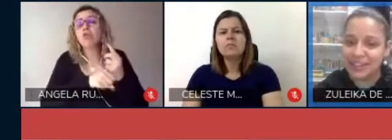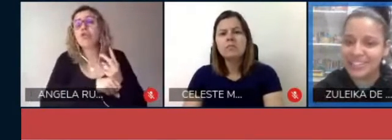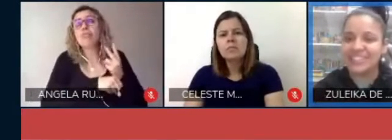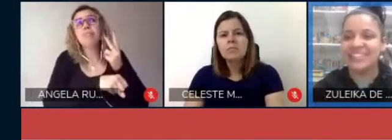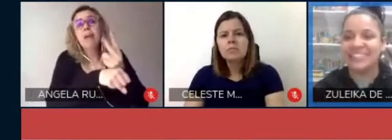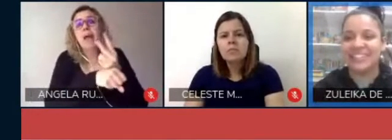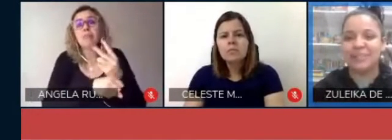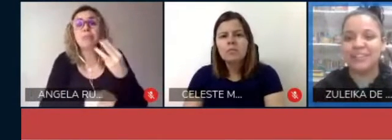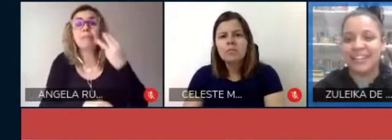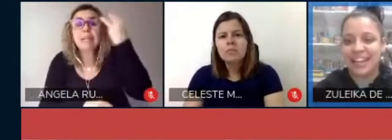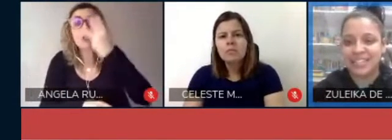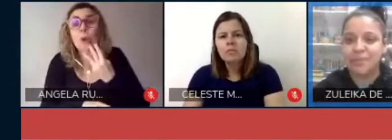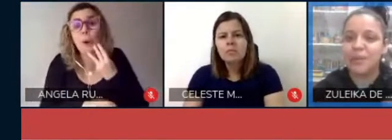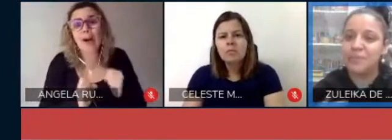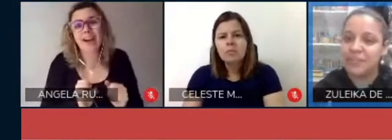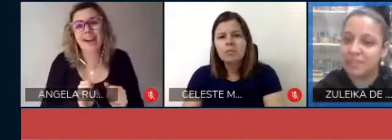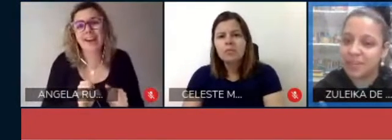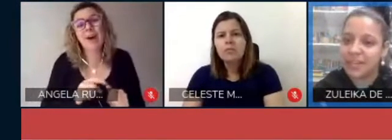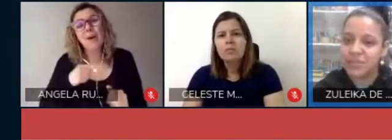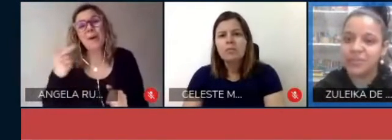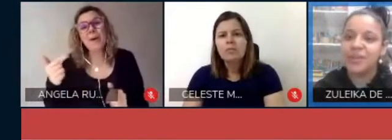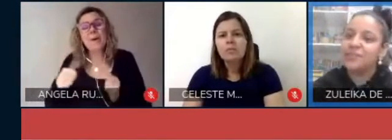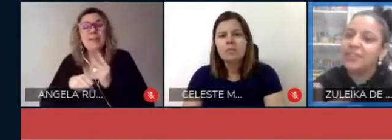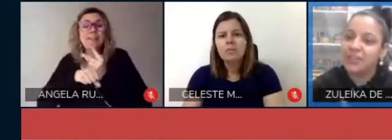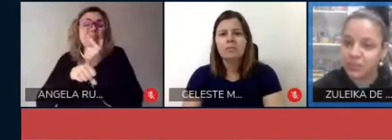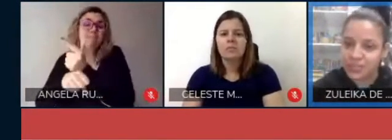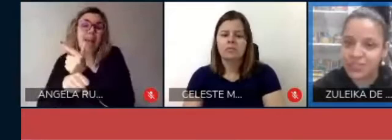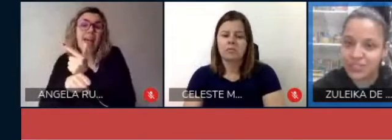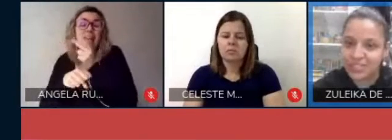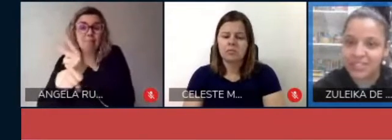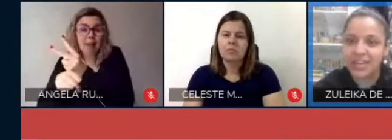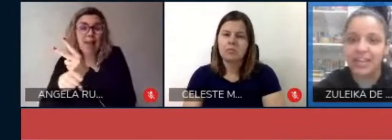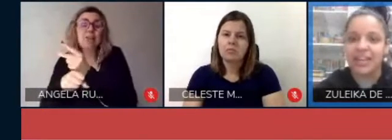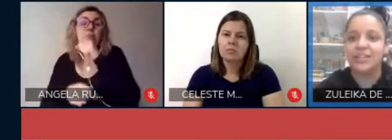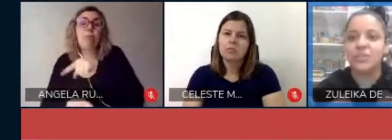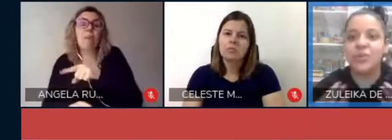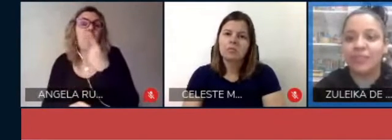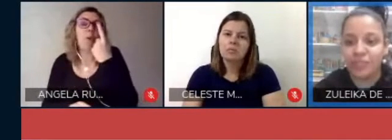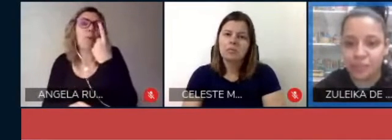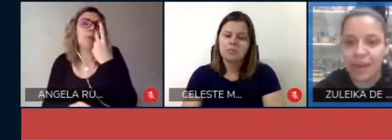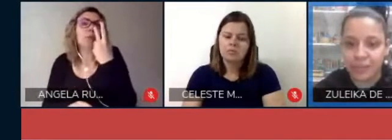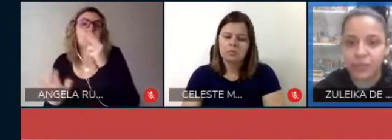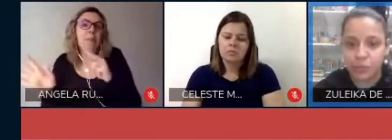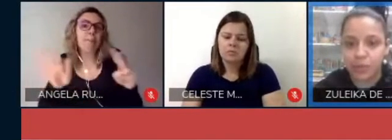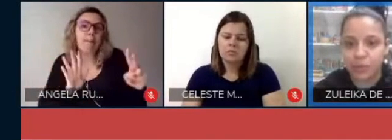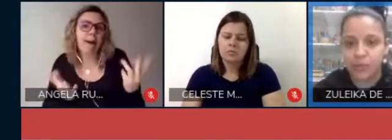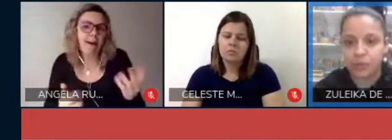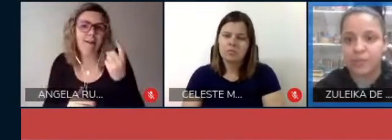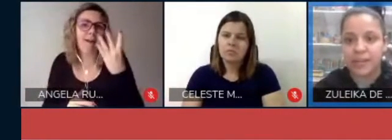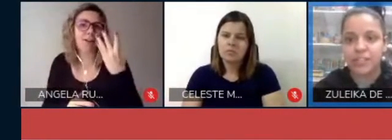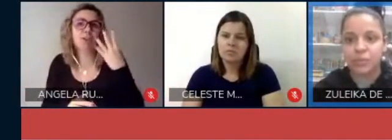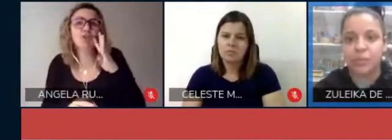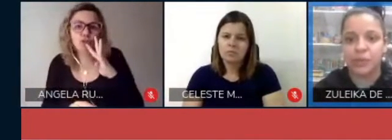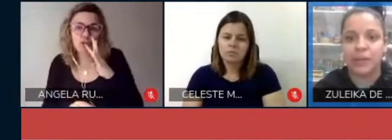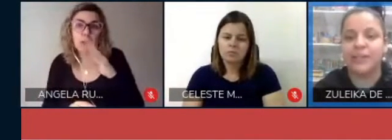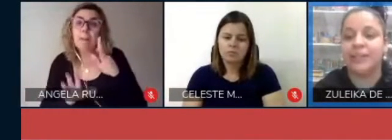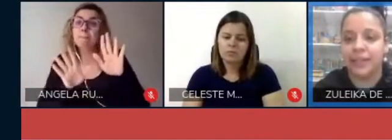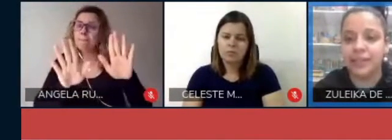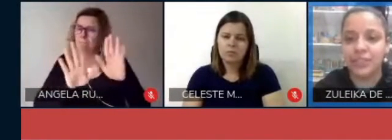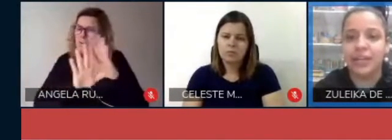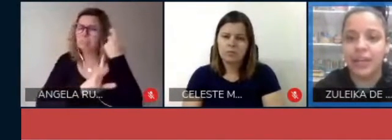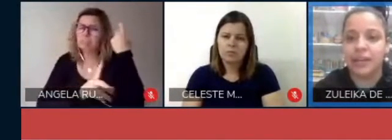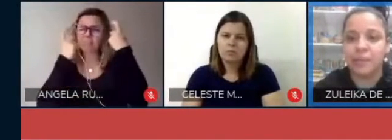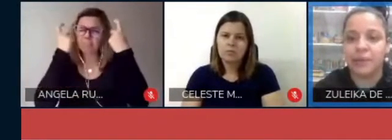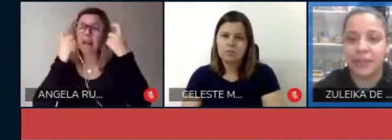de 3 horas e tem materiais que permitem empréstimo de 14 dias. Isso é informado no momento do empréstimo